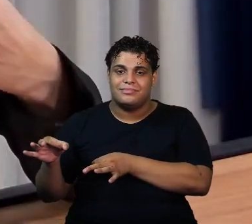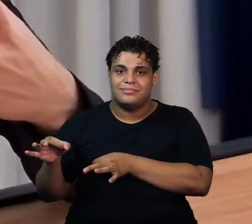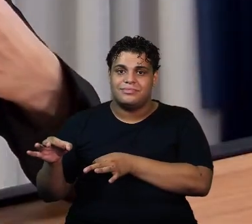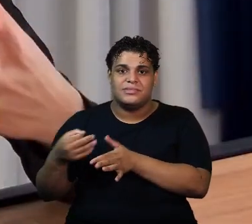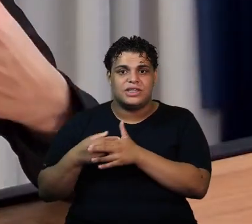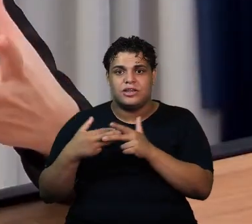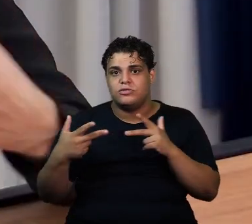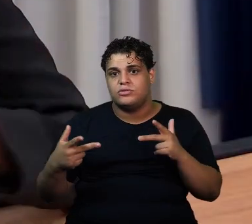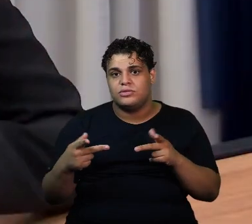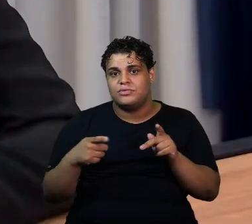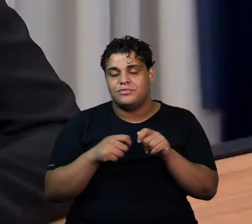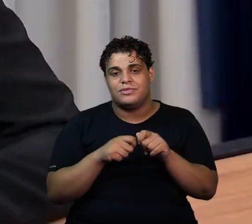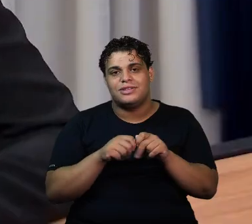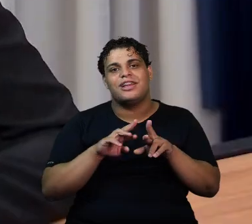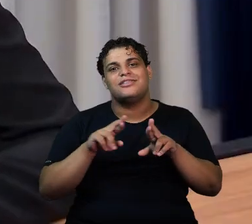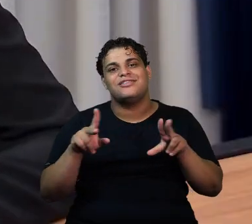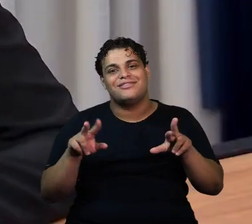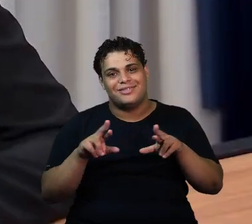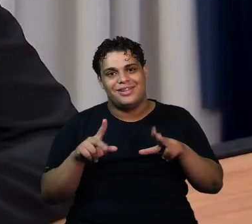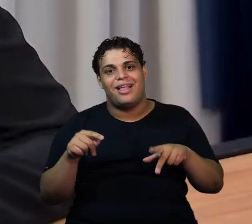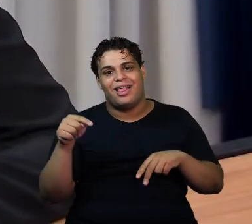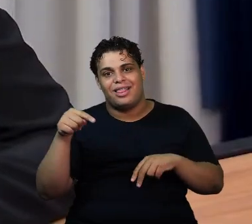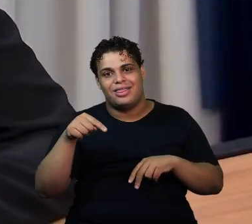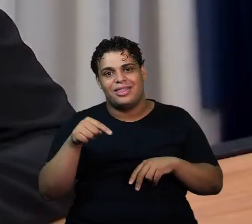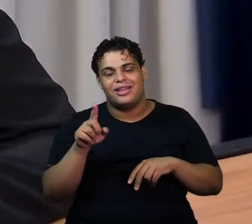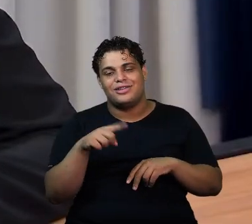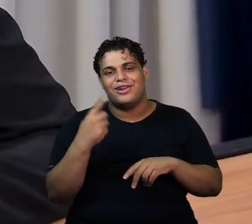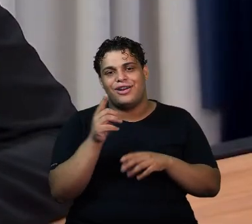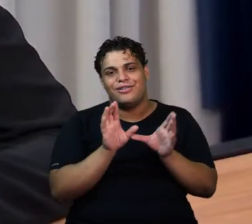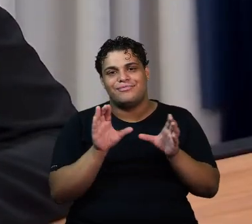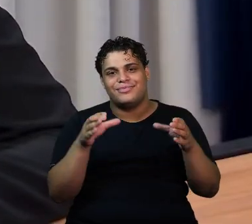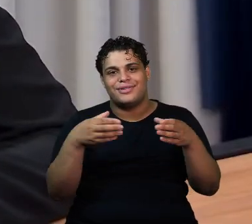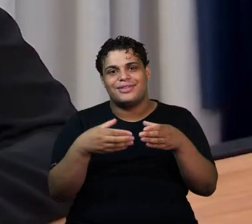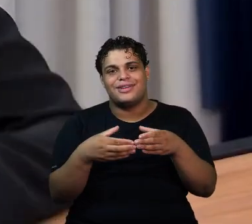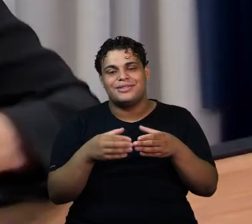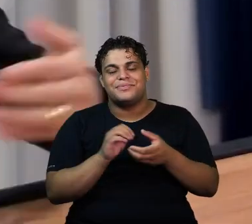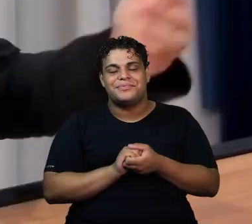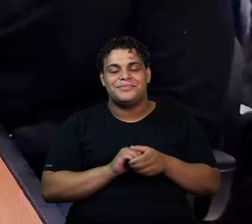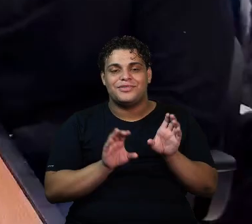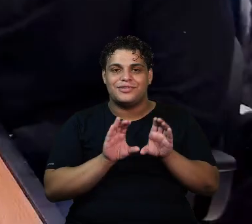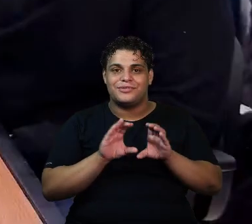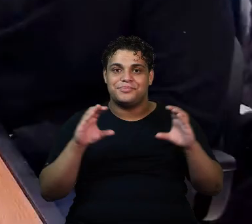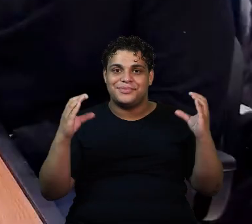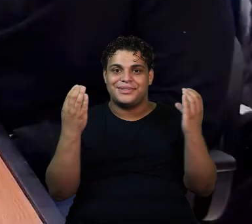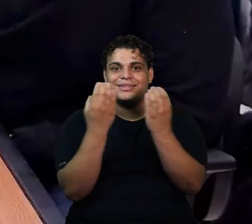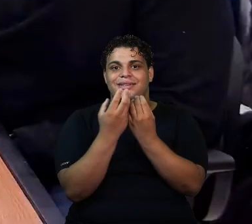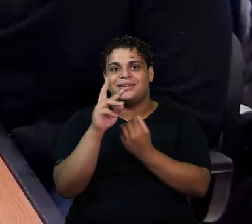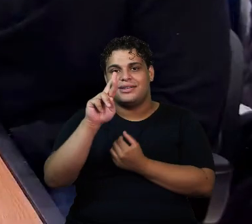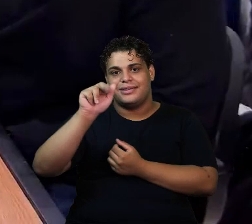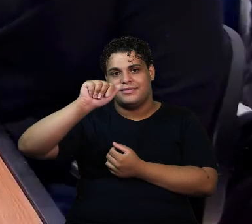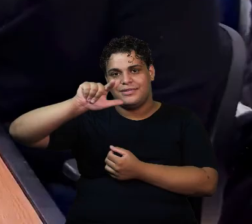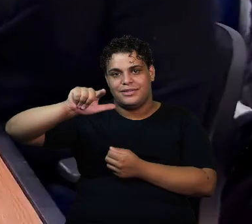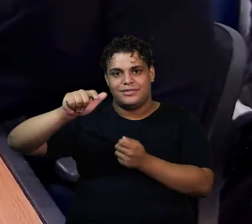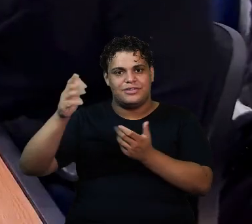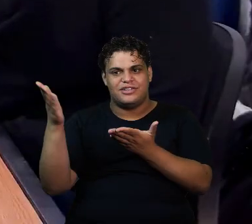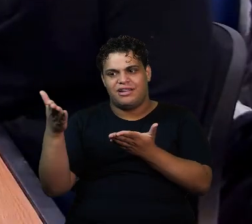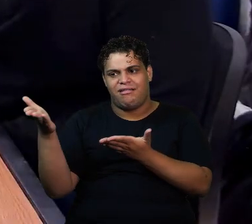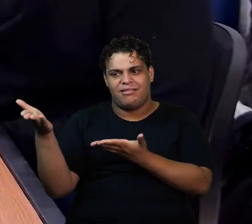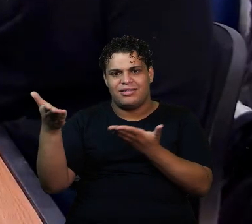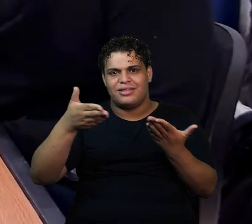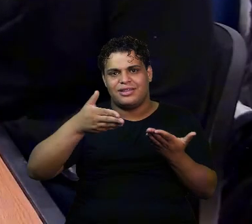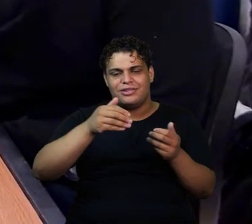coisas que vão fazer realmente a diferença aqui na nossa comunidade. E o Rafael já esteve aqui com a Sandra, né? Quando a